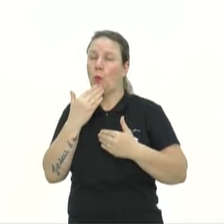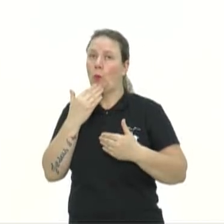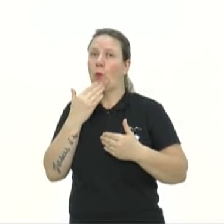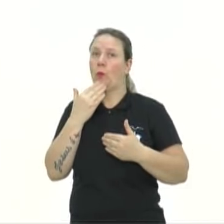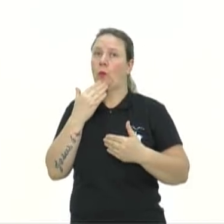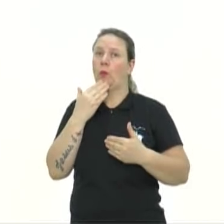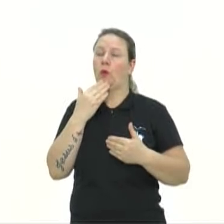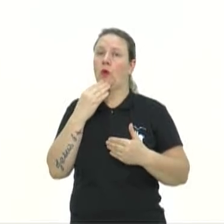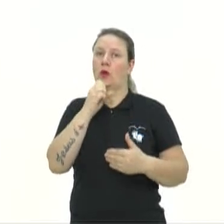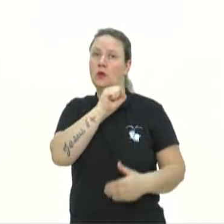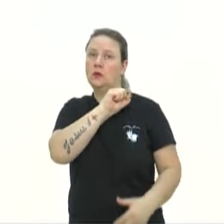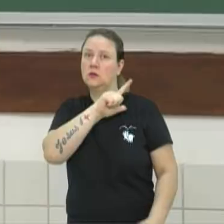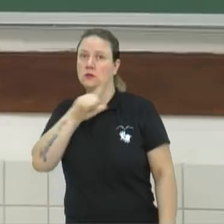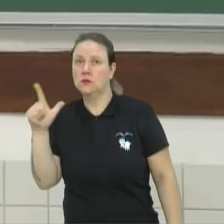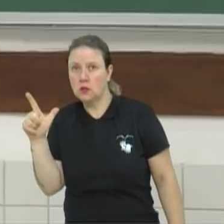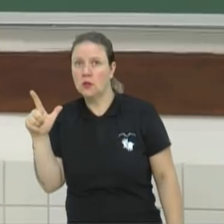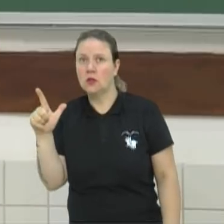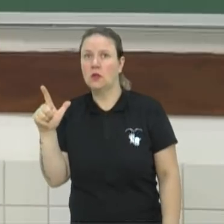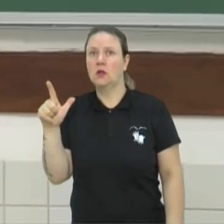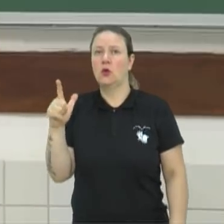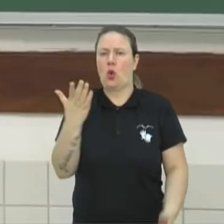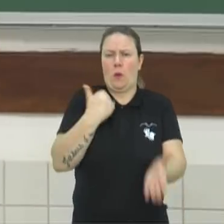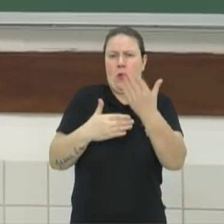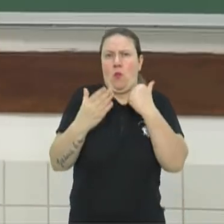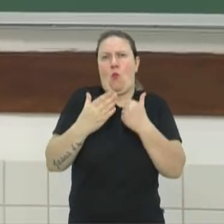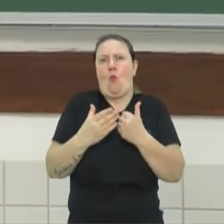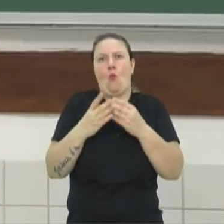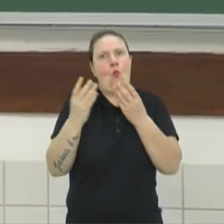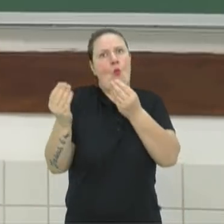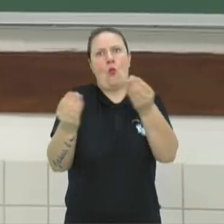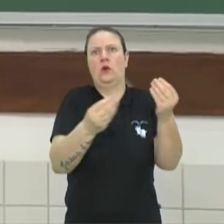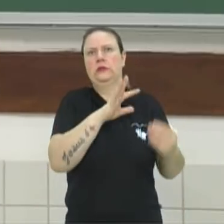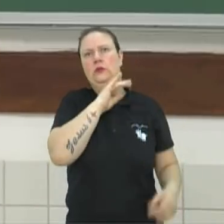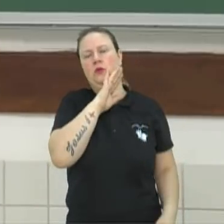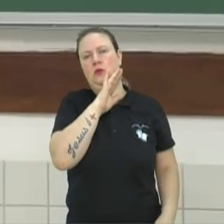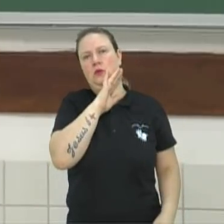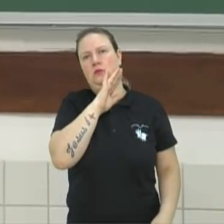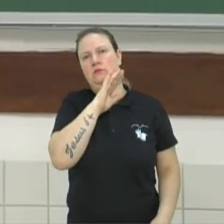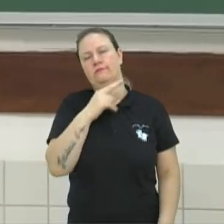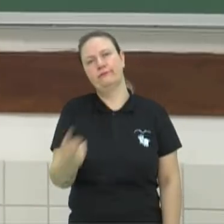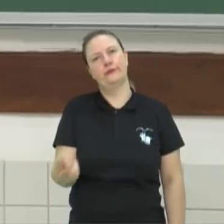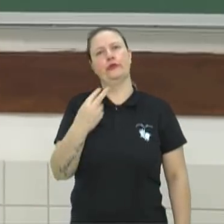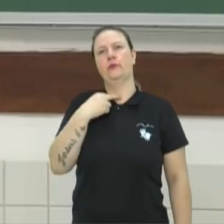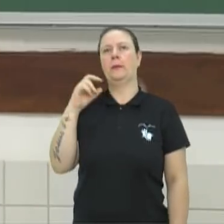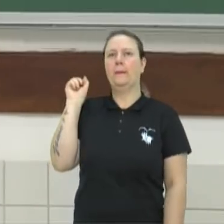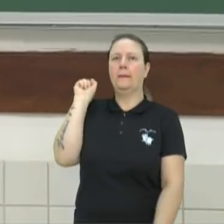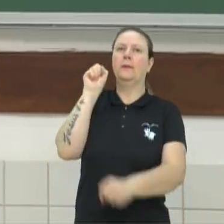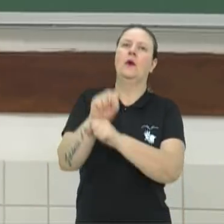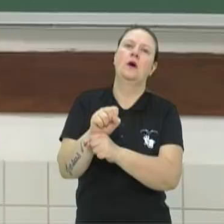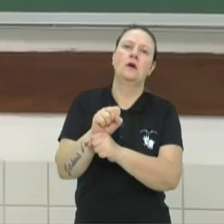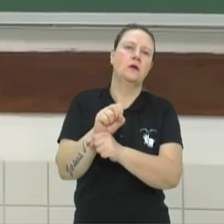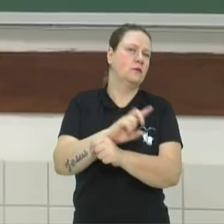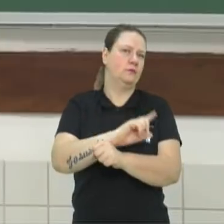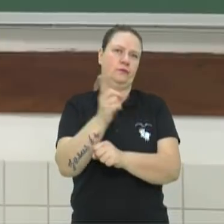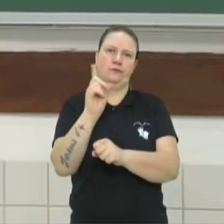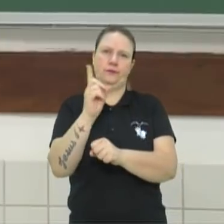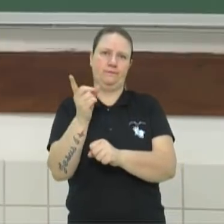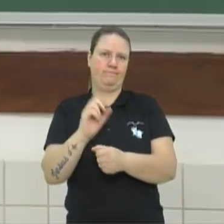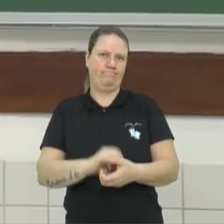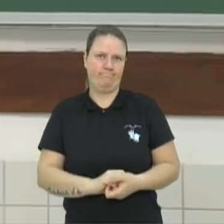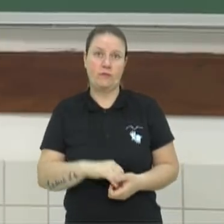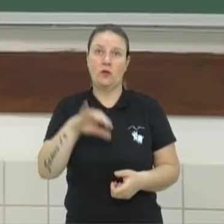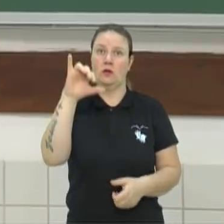ruim, embora você consumir muito sal é ruim, você não pode parar de comer. Tem que comer porque tem o iodo faz bem para